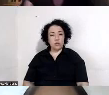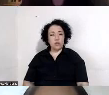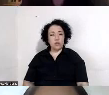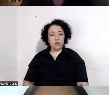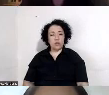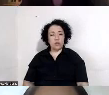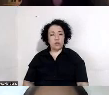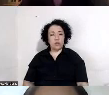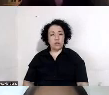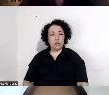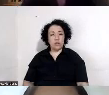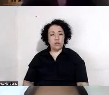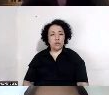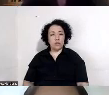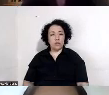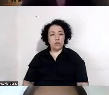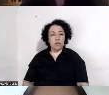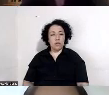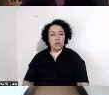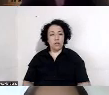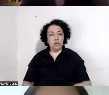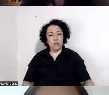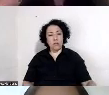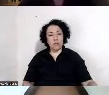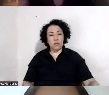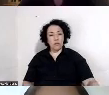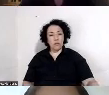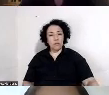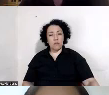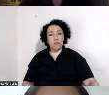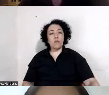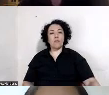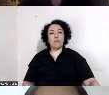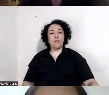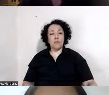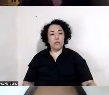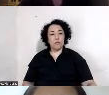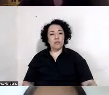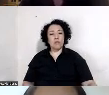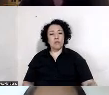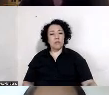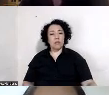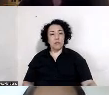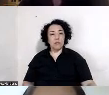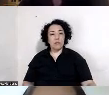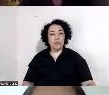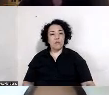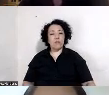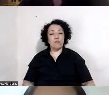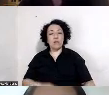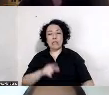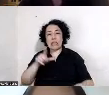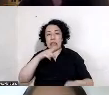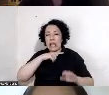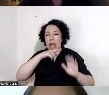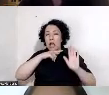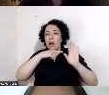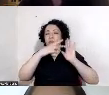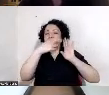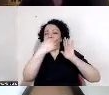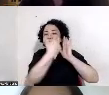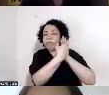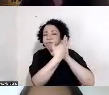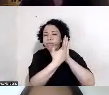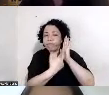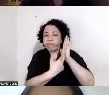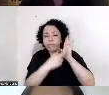do interest-based, extracurricular, etc. E aqui nós temos uma lista sobre o que funciona, e